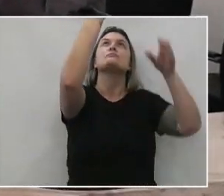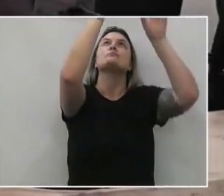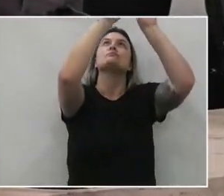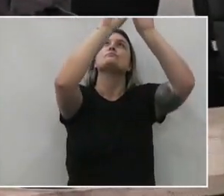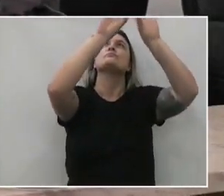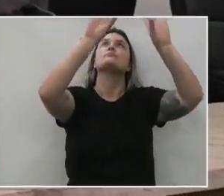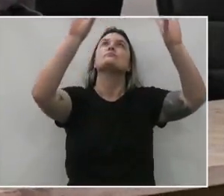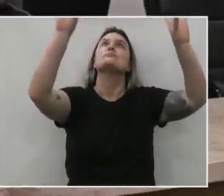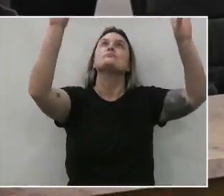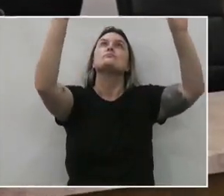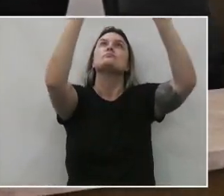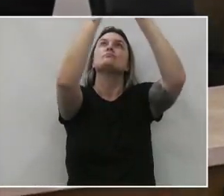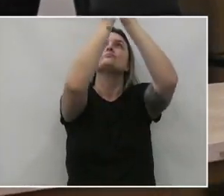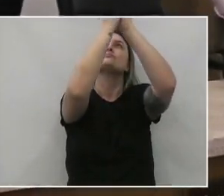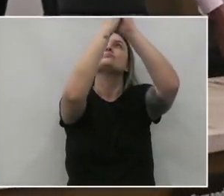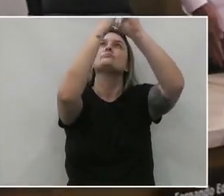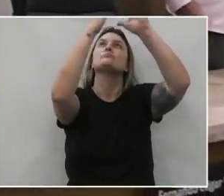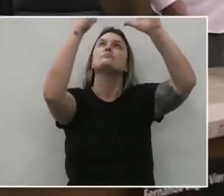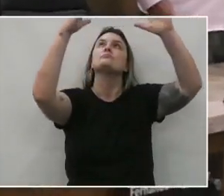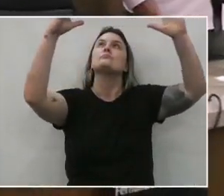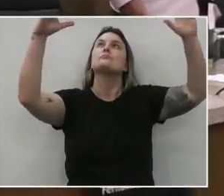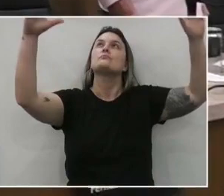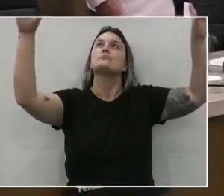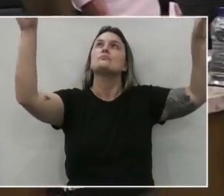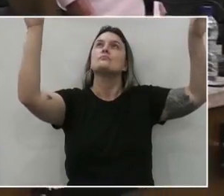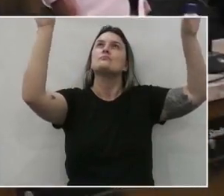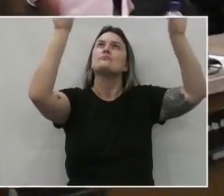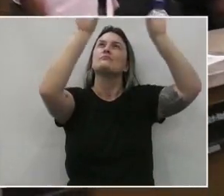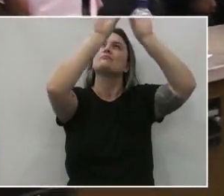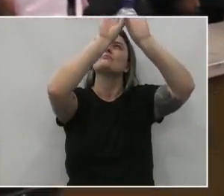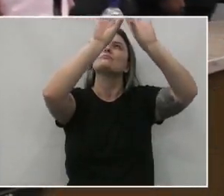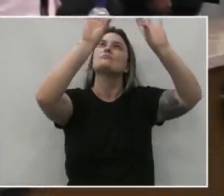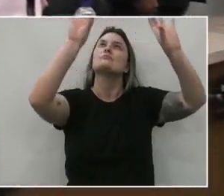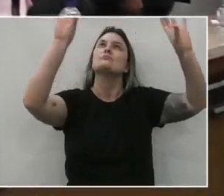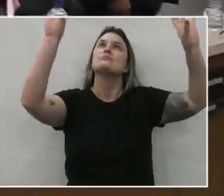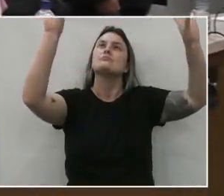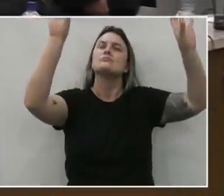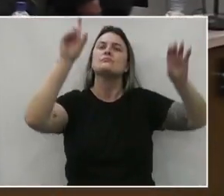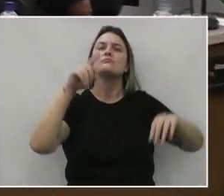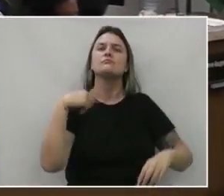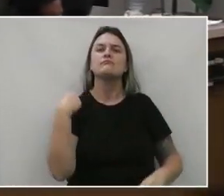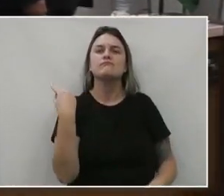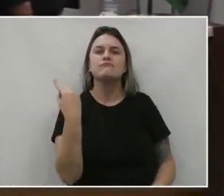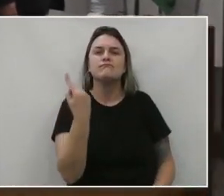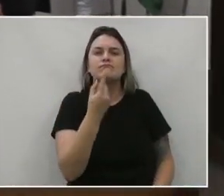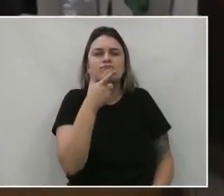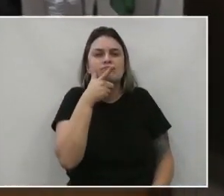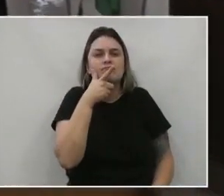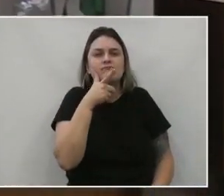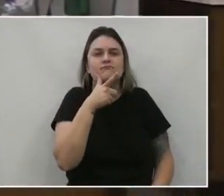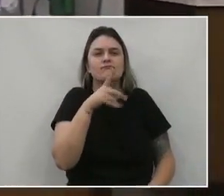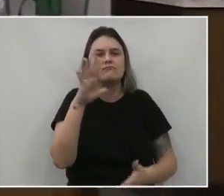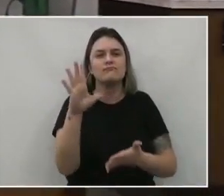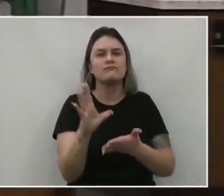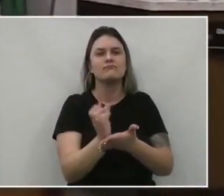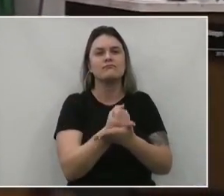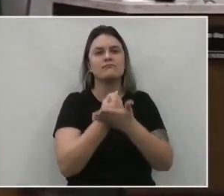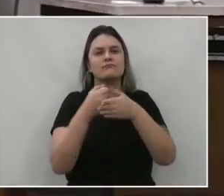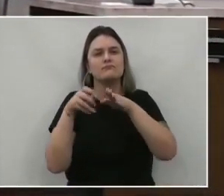e o sol da liberdade, raios fúgidos, brilhou no céu da pátria nesse instante.